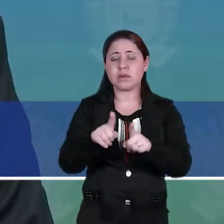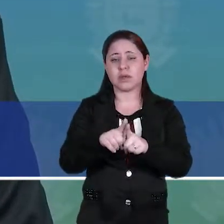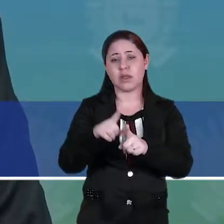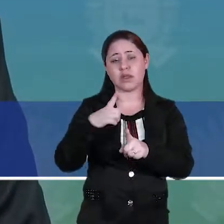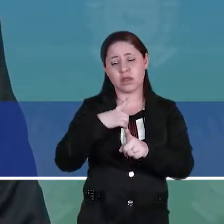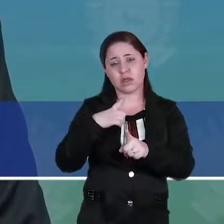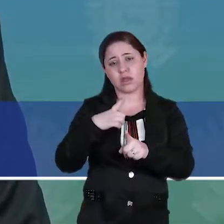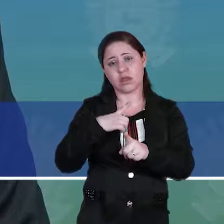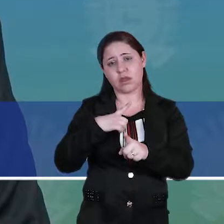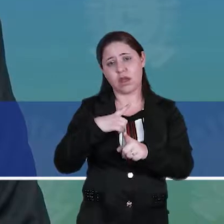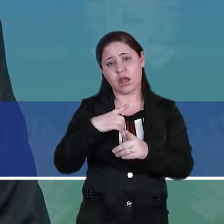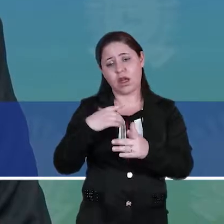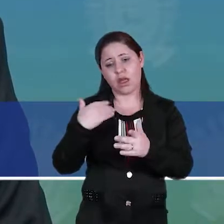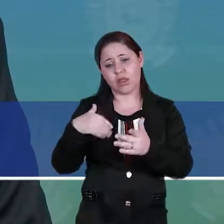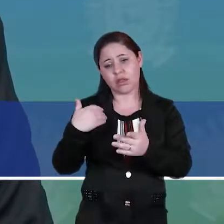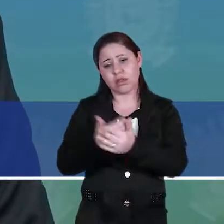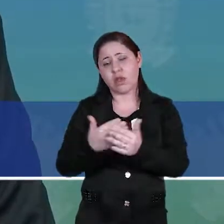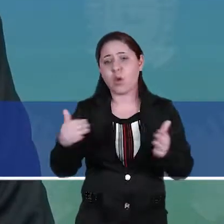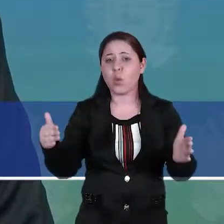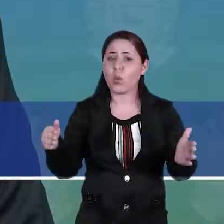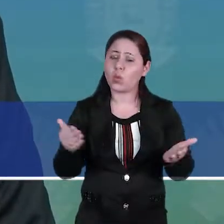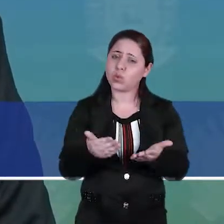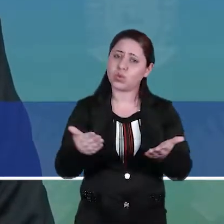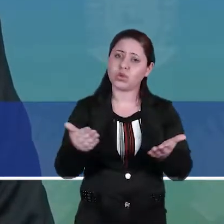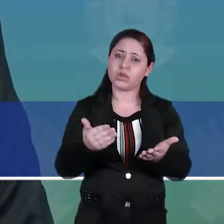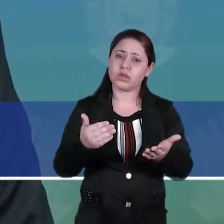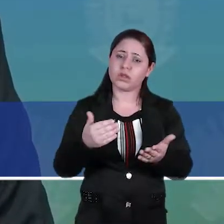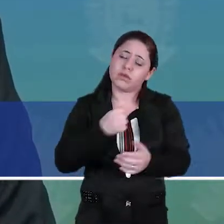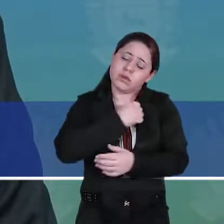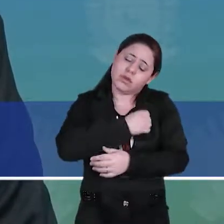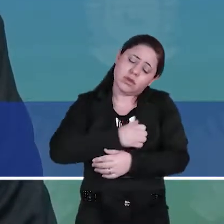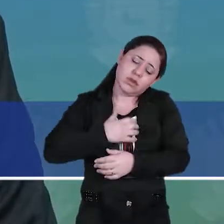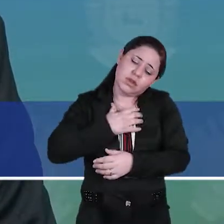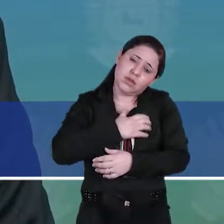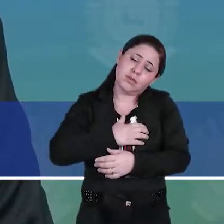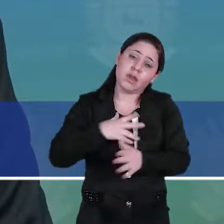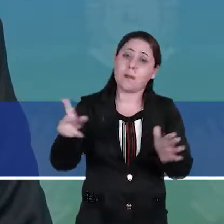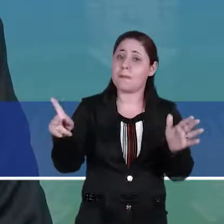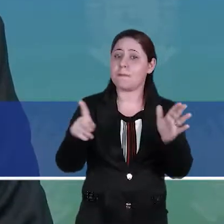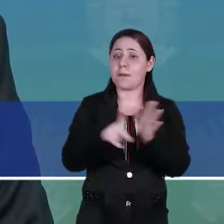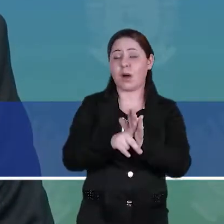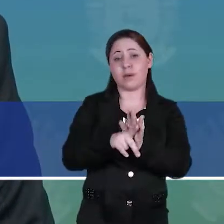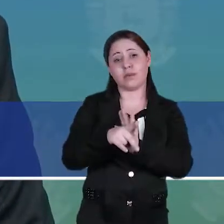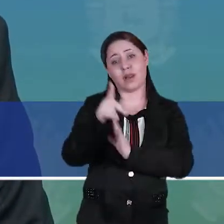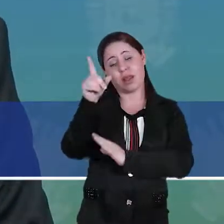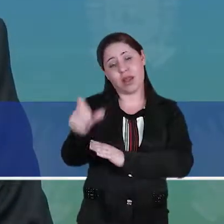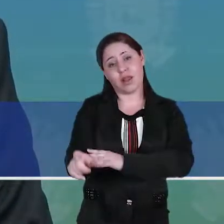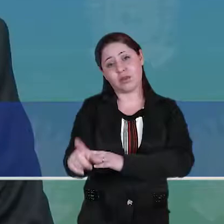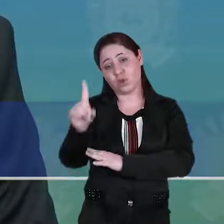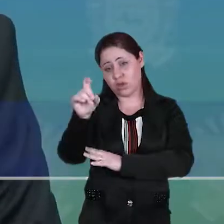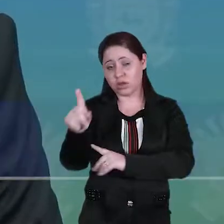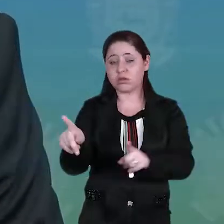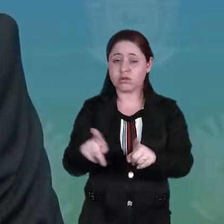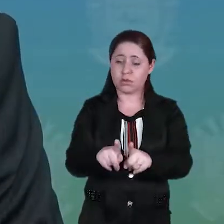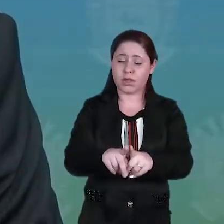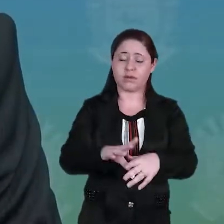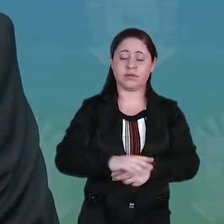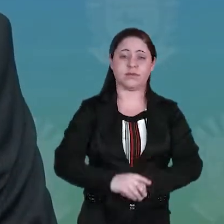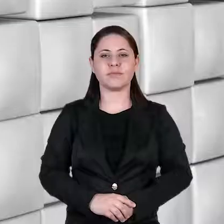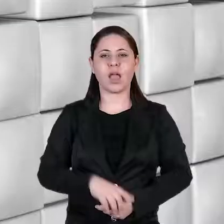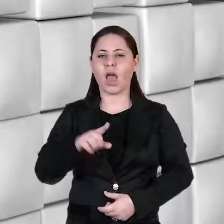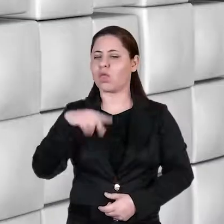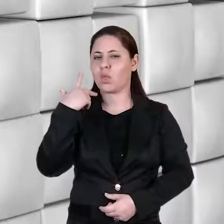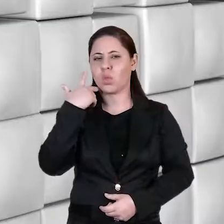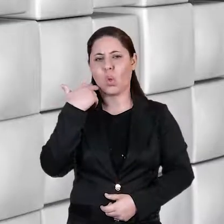ela passou e passa. É algo assim muito sentimental para ela e para todos nós